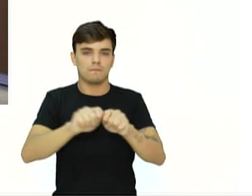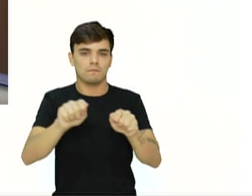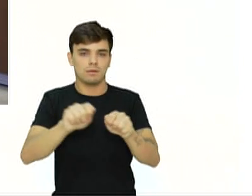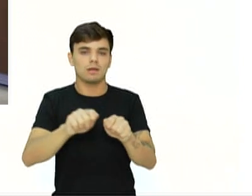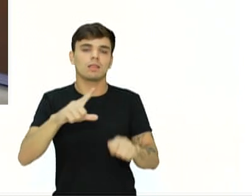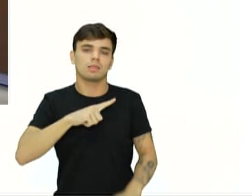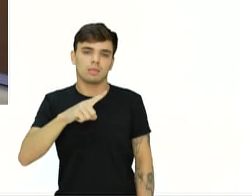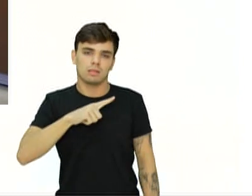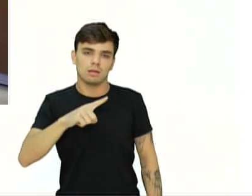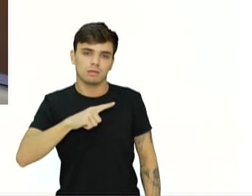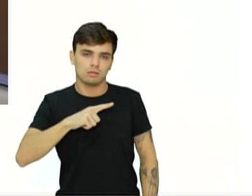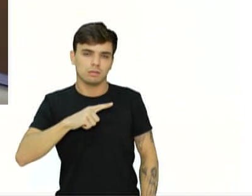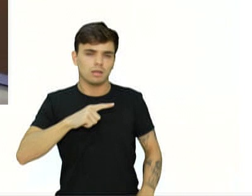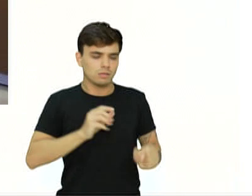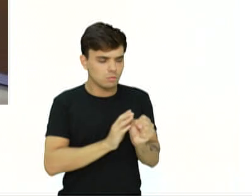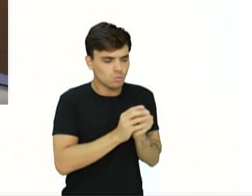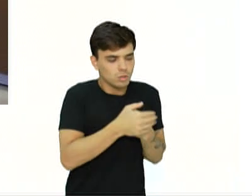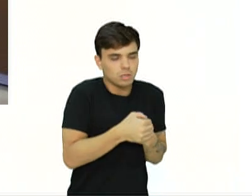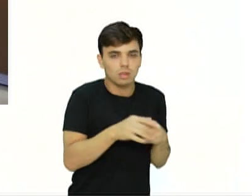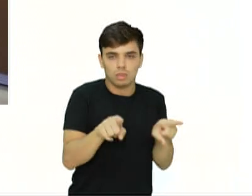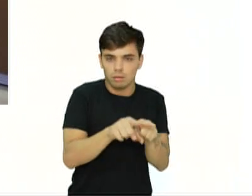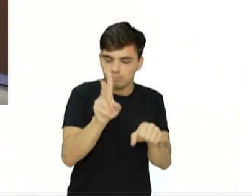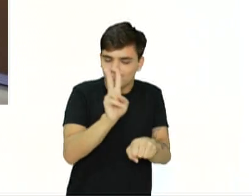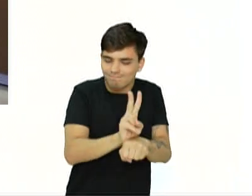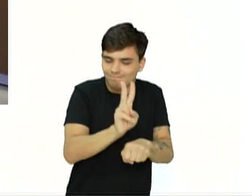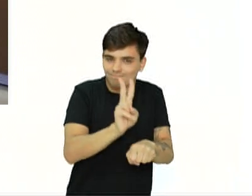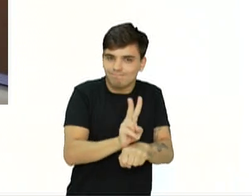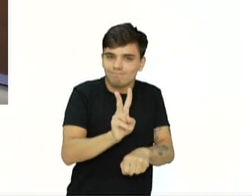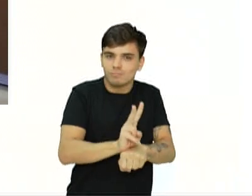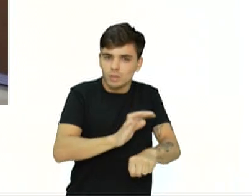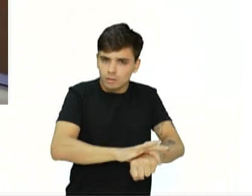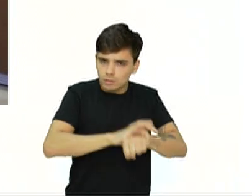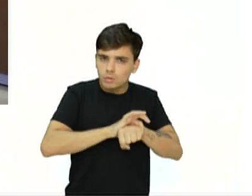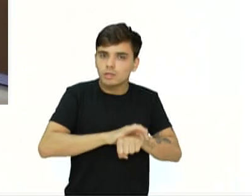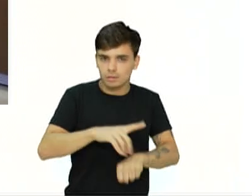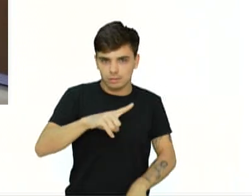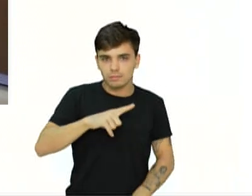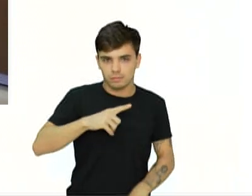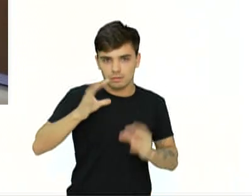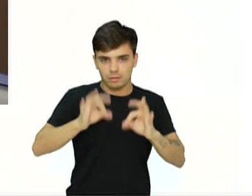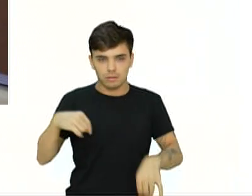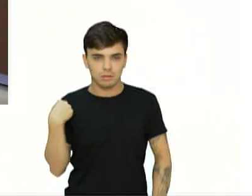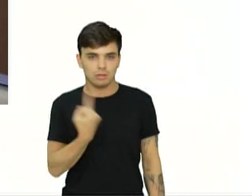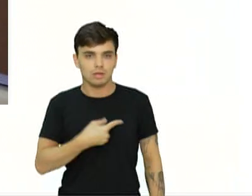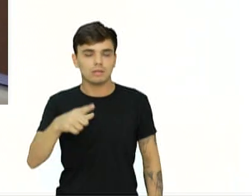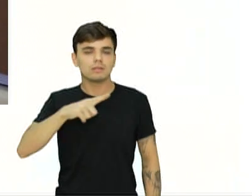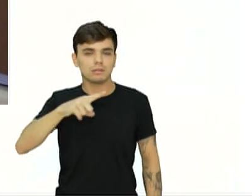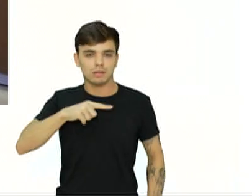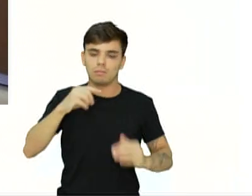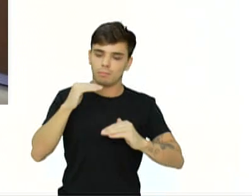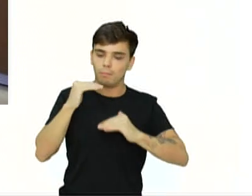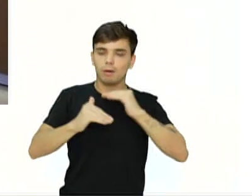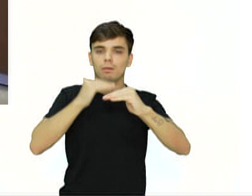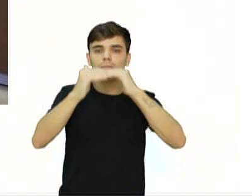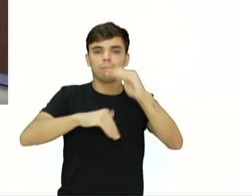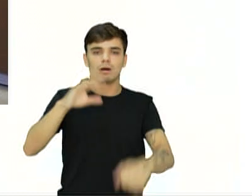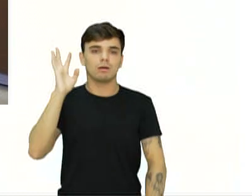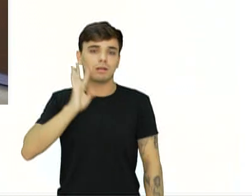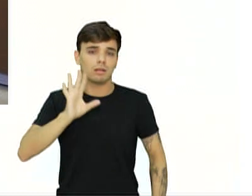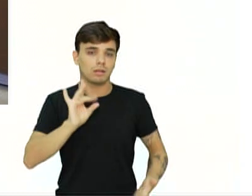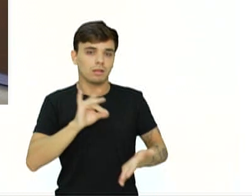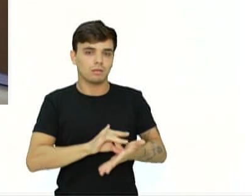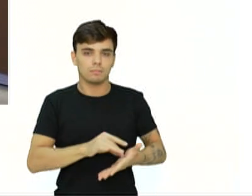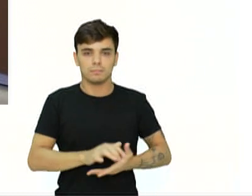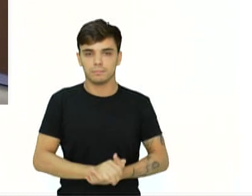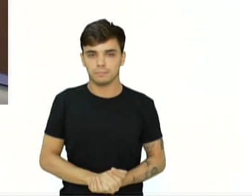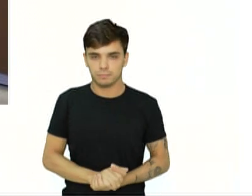com muito sigilo e também com muito cuidado, com muito rigor, né? Para que a gente tenha aí um processo muito